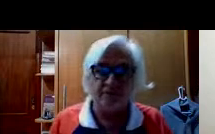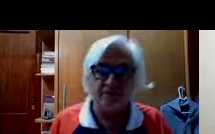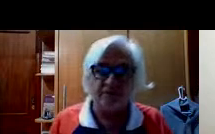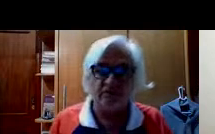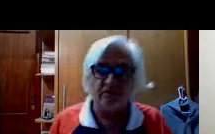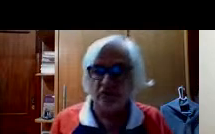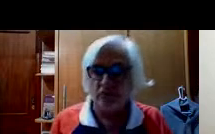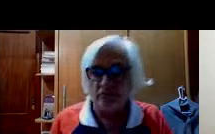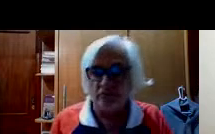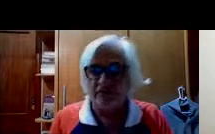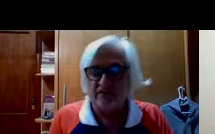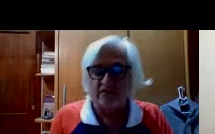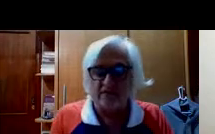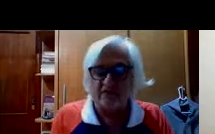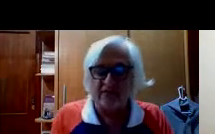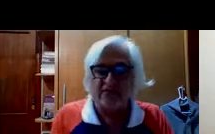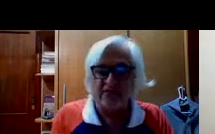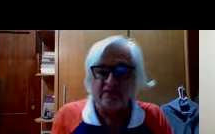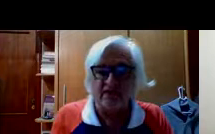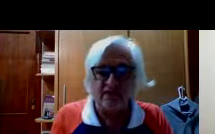é um